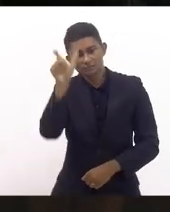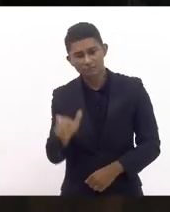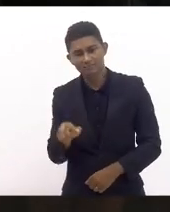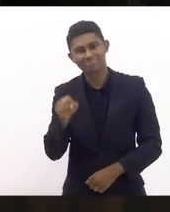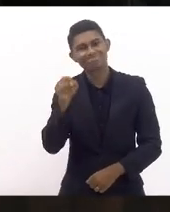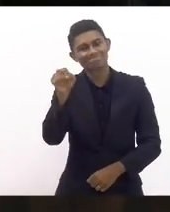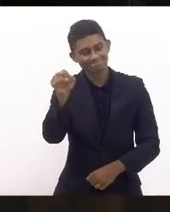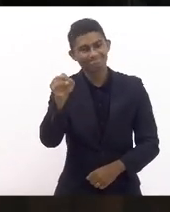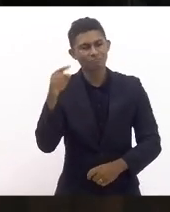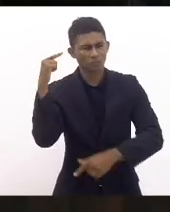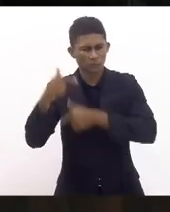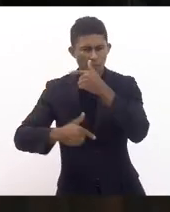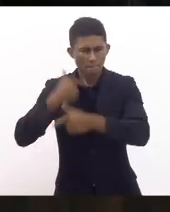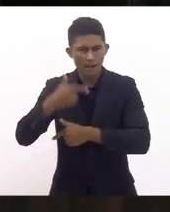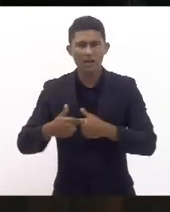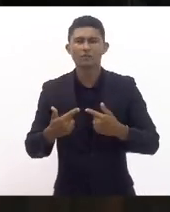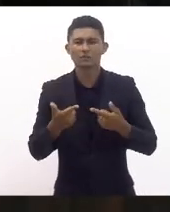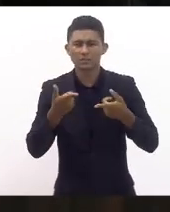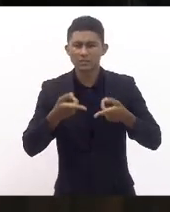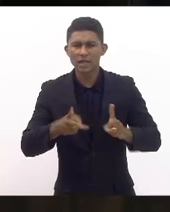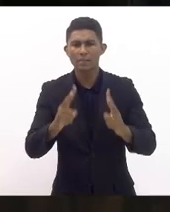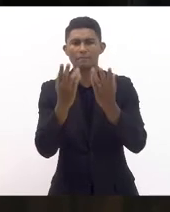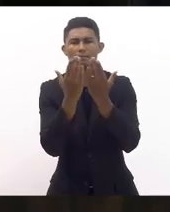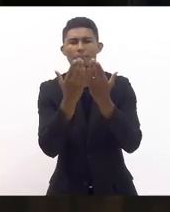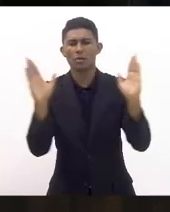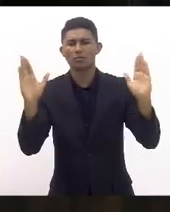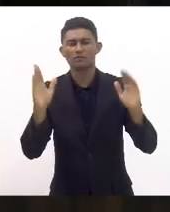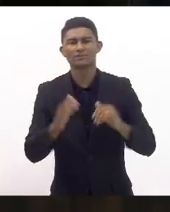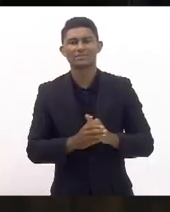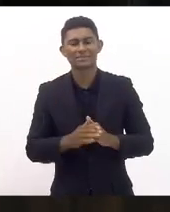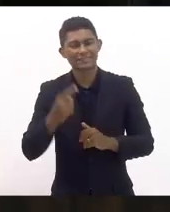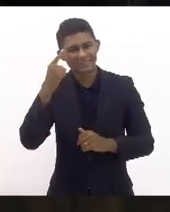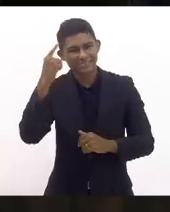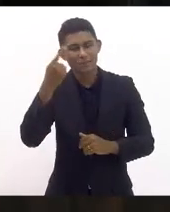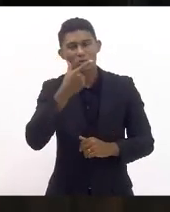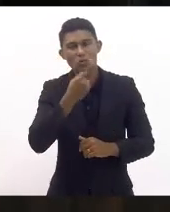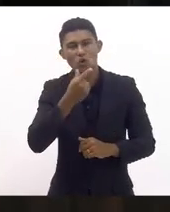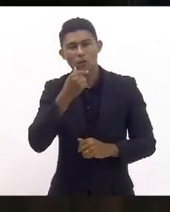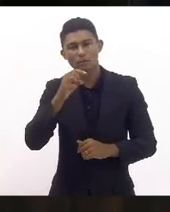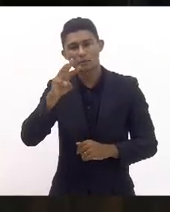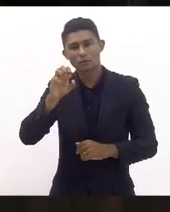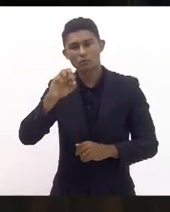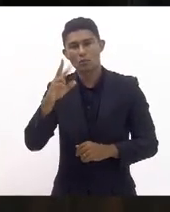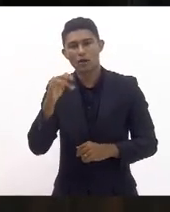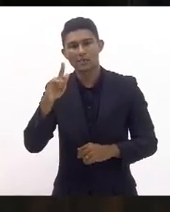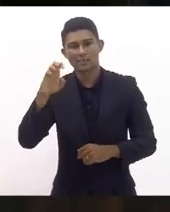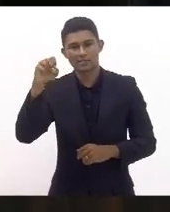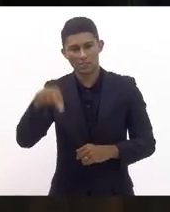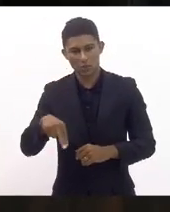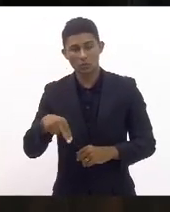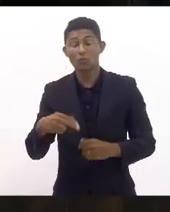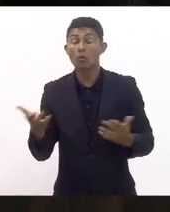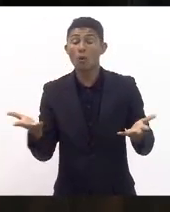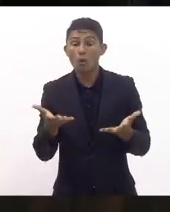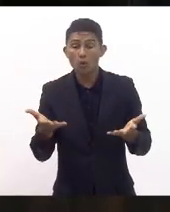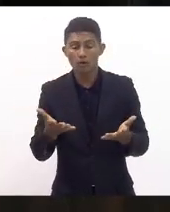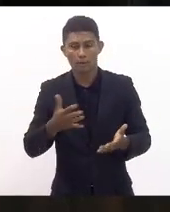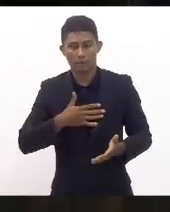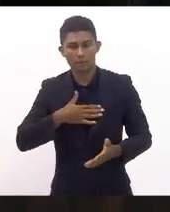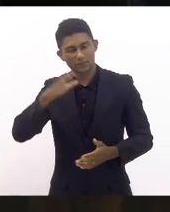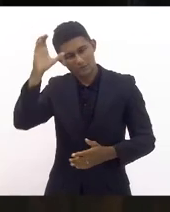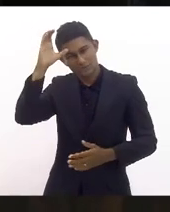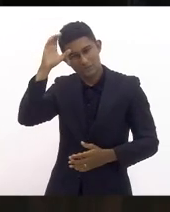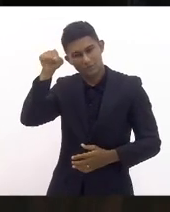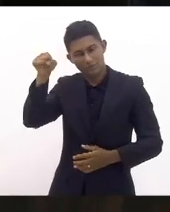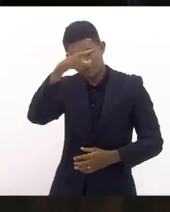governo modelo em Duque de Caxias, quando o Washington Reis era prefeito, hoje é meu tio Wilson, que é prefeito, Wilson Reis. Então, o governo